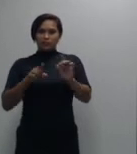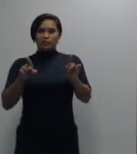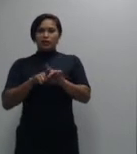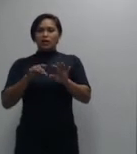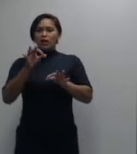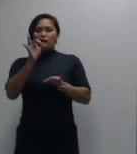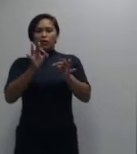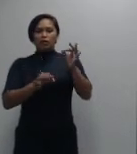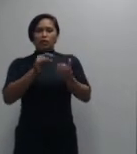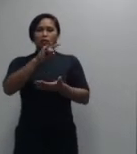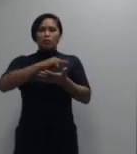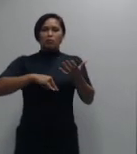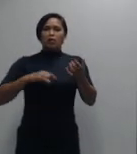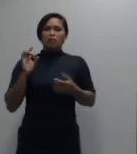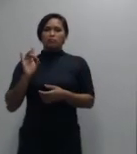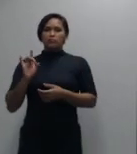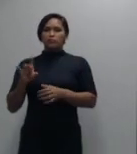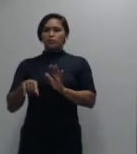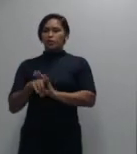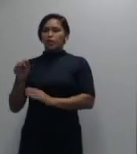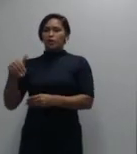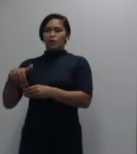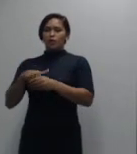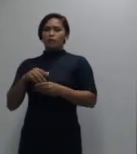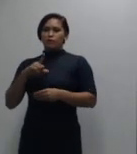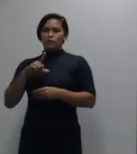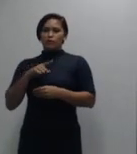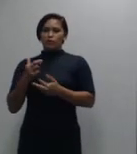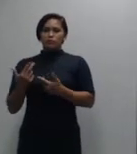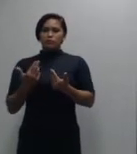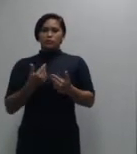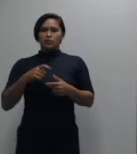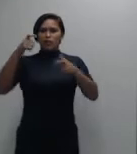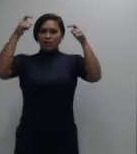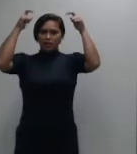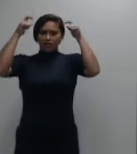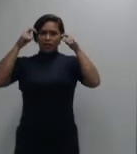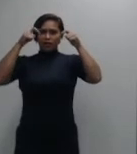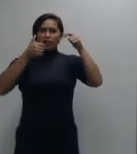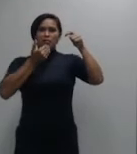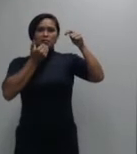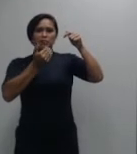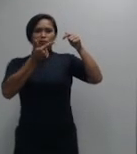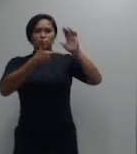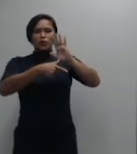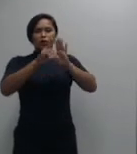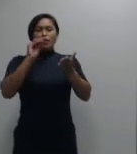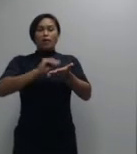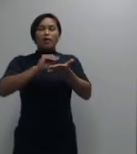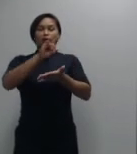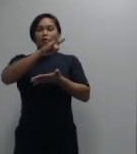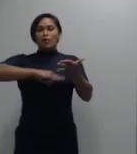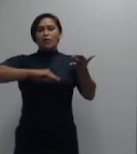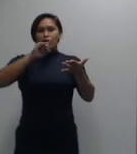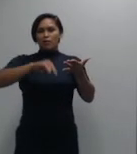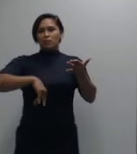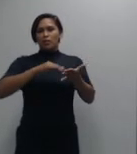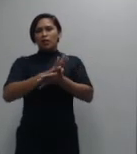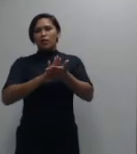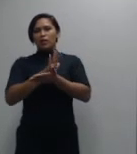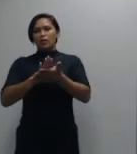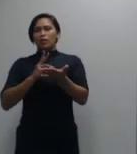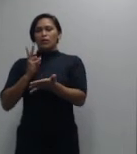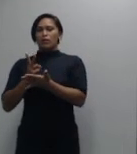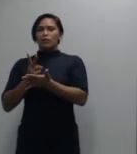documentação essencial consta dos Autos os pelo da rainha que muitas vezes colocado com falta de documento essencial ou seja efetivamente